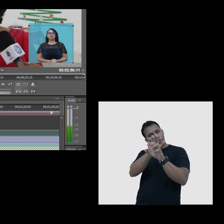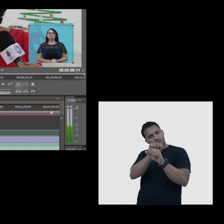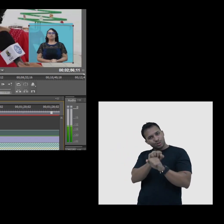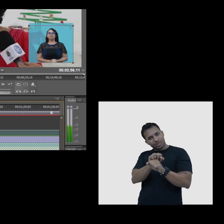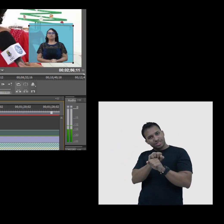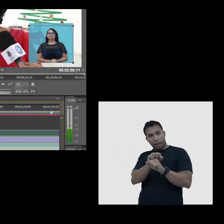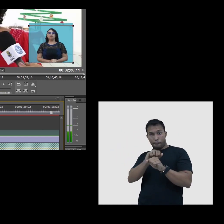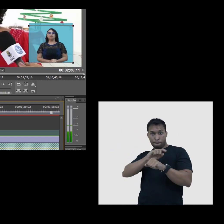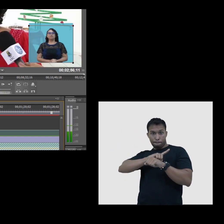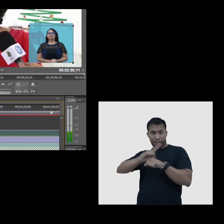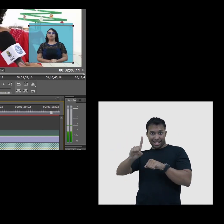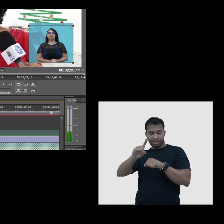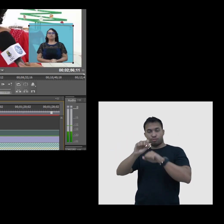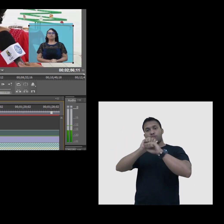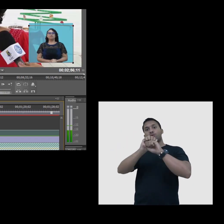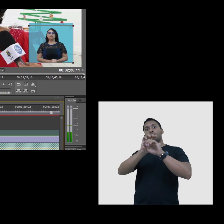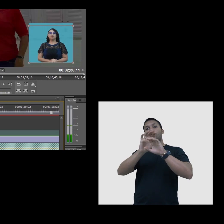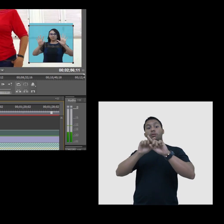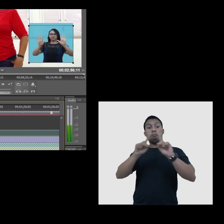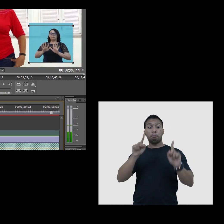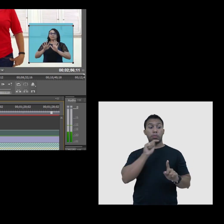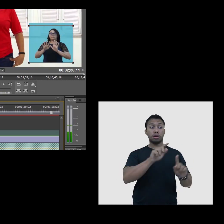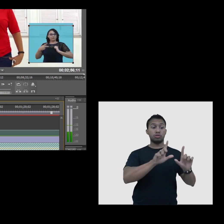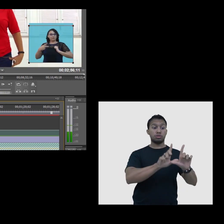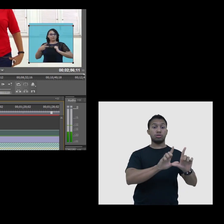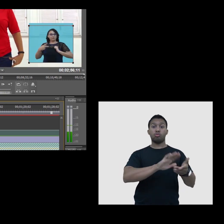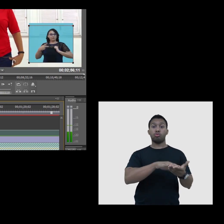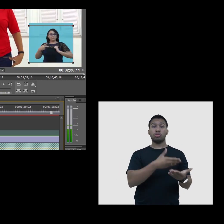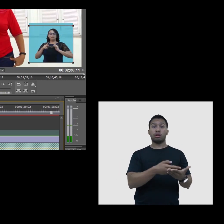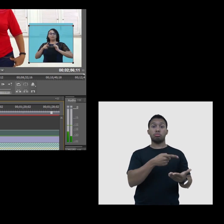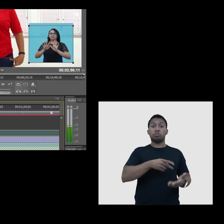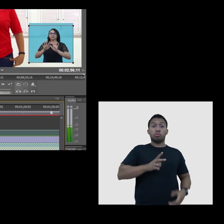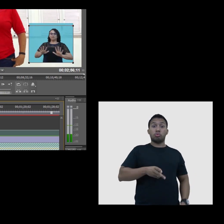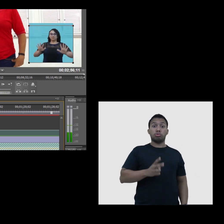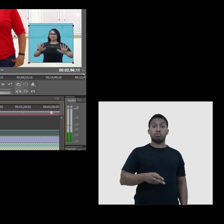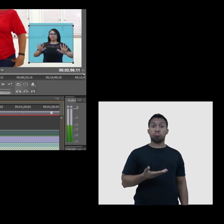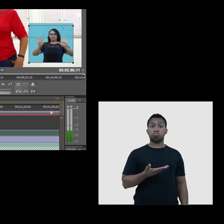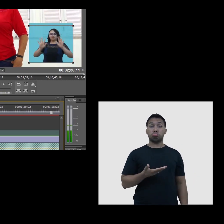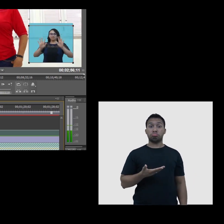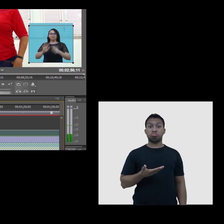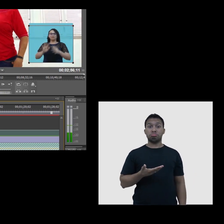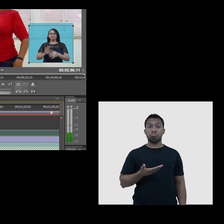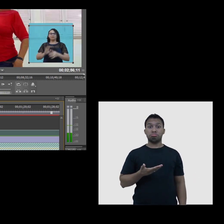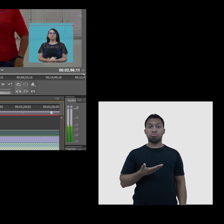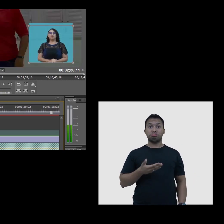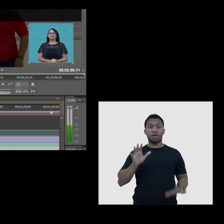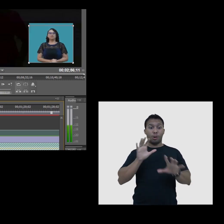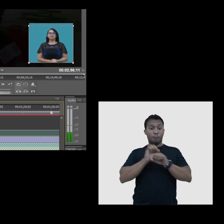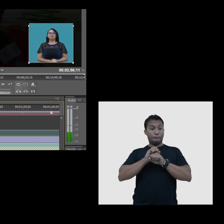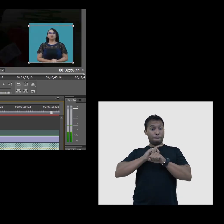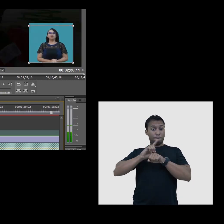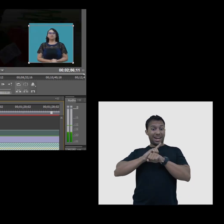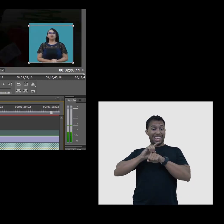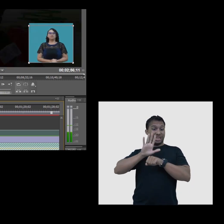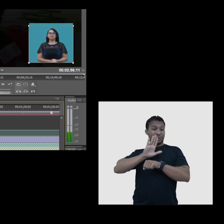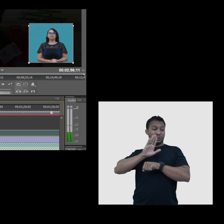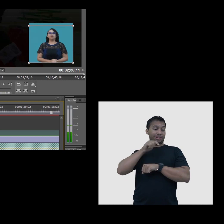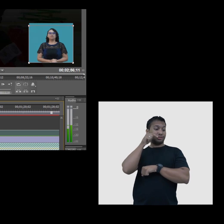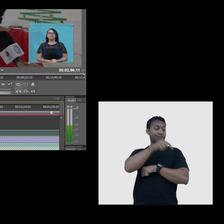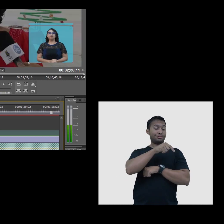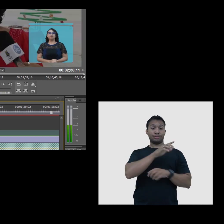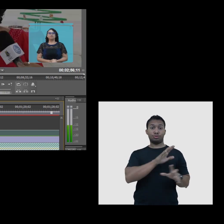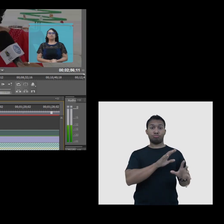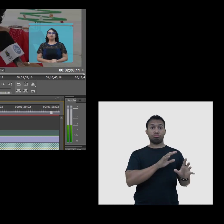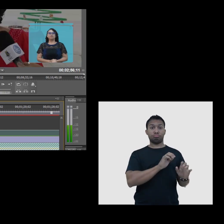ó, um efeito para escurecer toda a tela. E o nosso intérprete não escureceu. Não, ele está aqui junto. Então